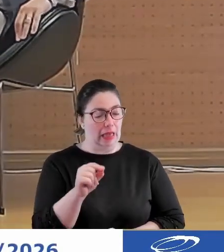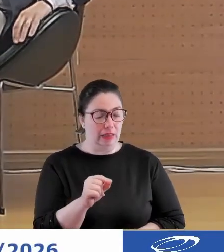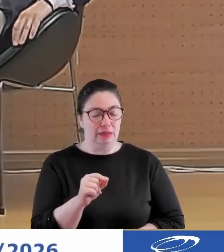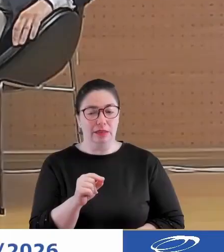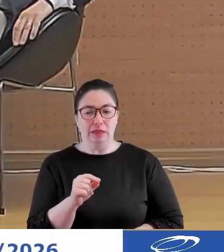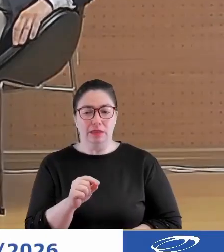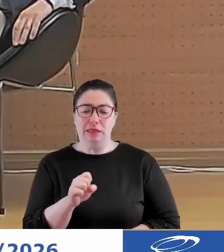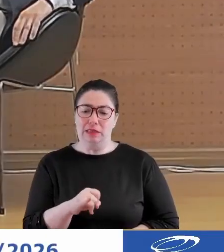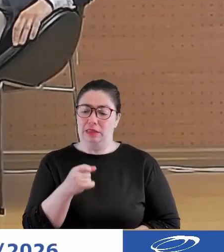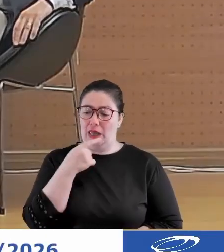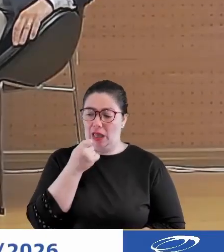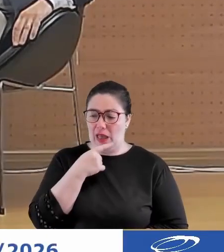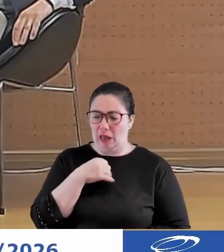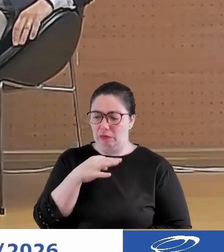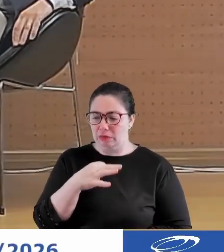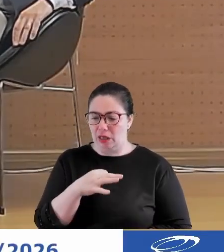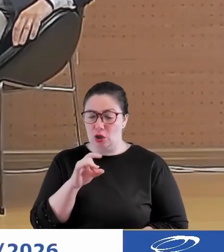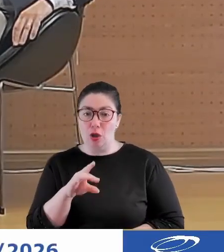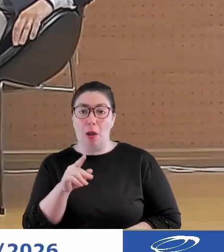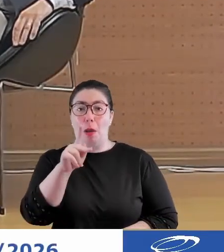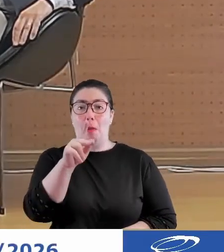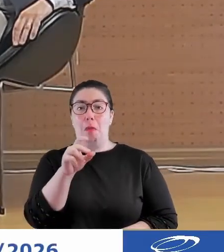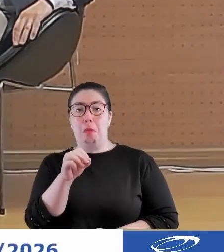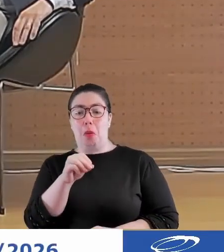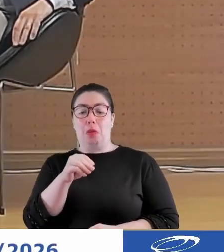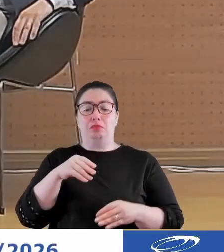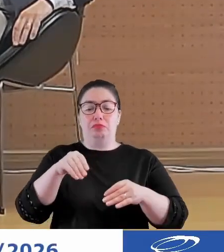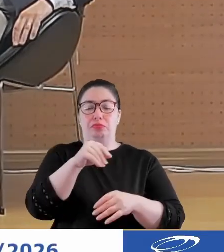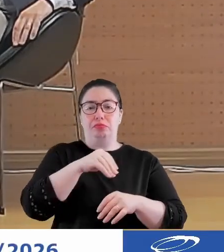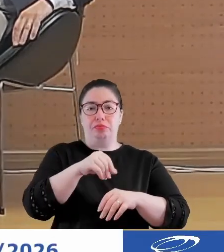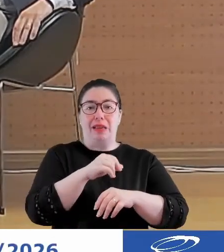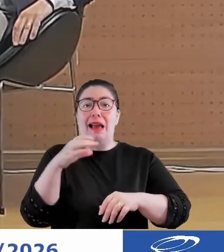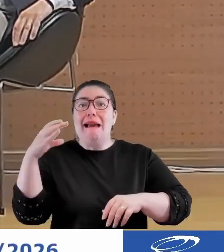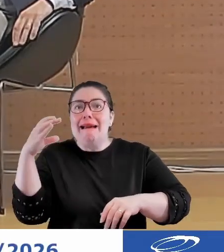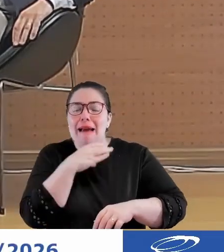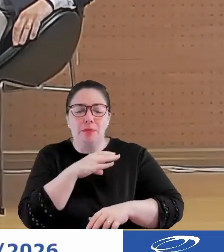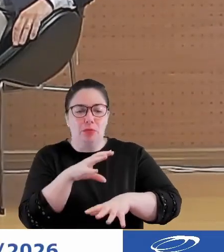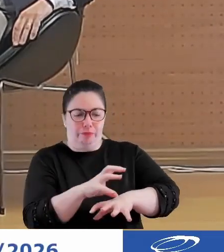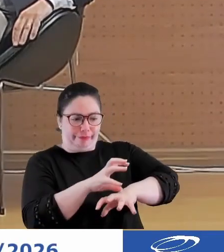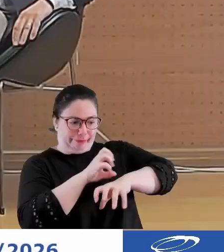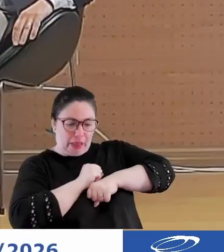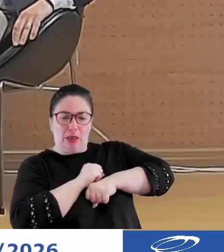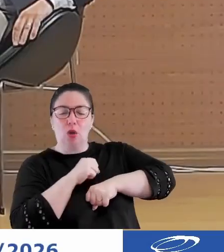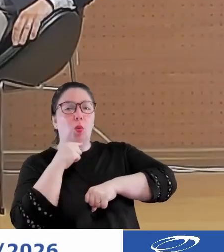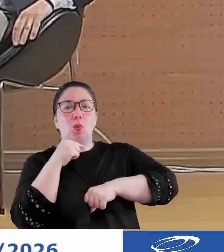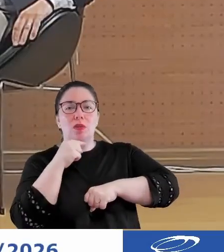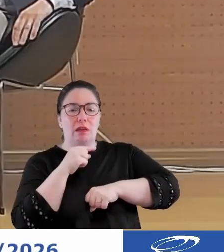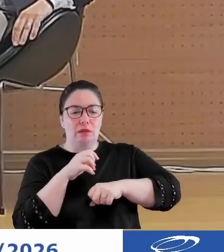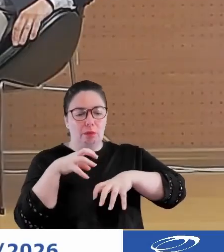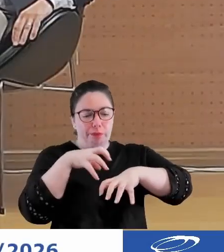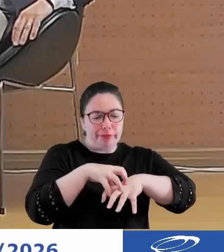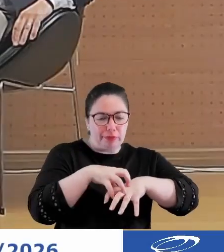antibiótico no formato de pó, ele vai ser muito rapidamente absorvido, você não tem como reter no local, então